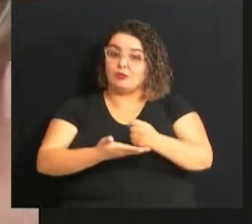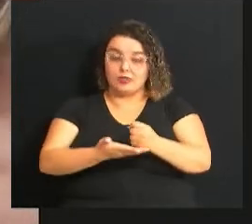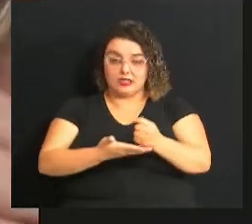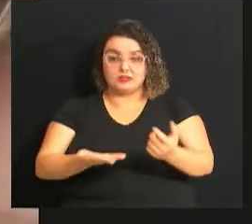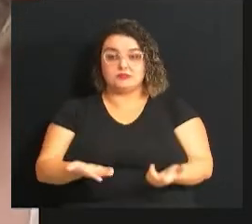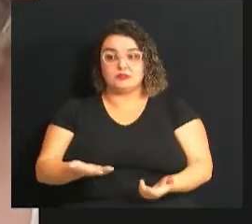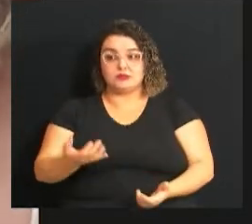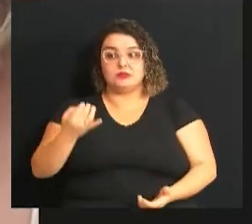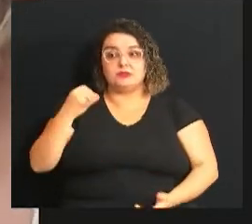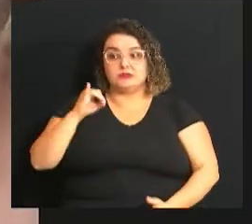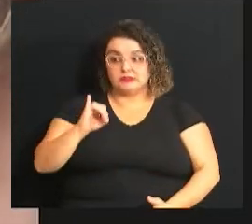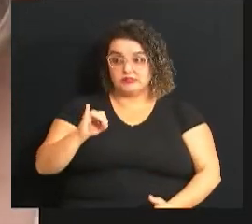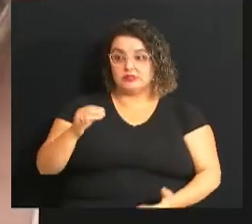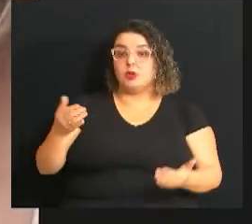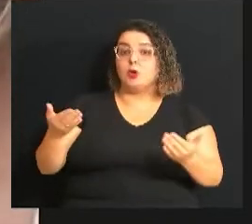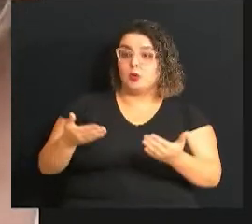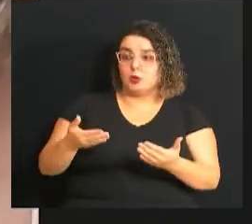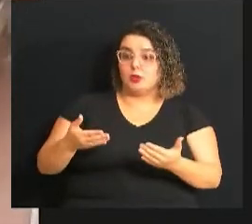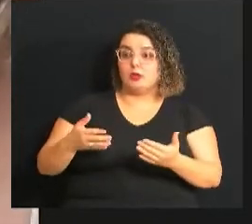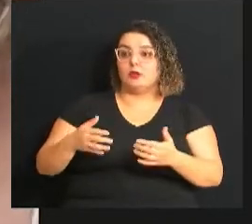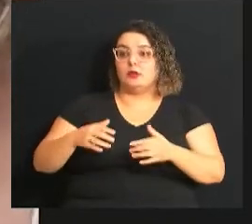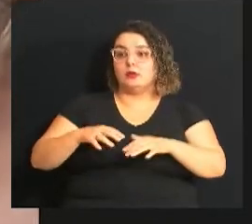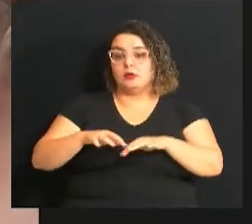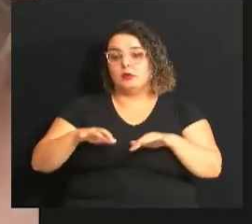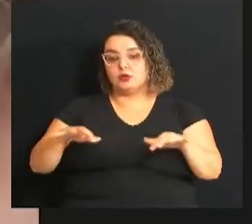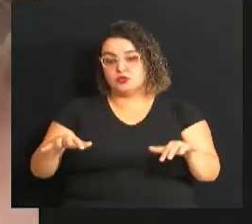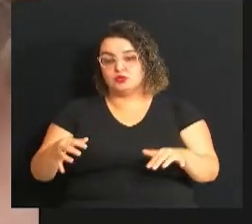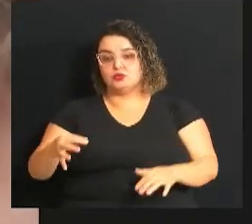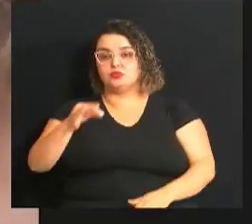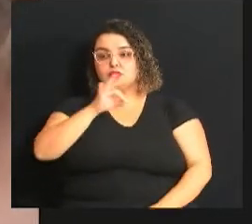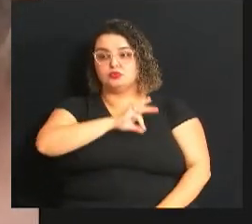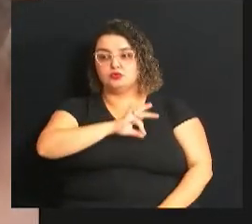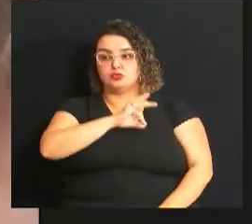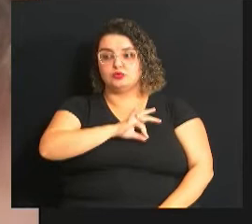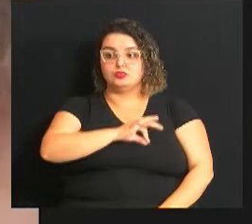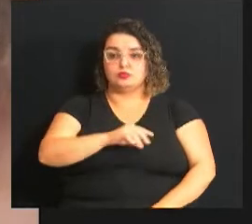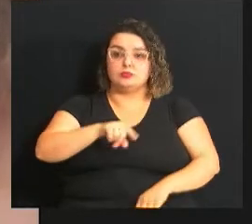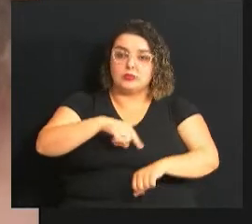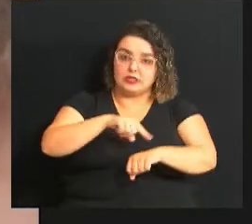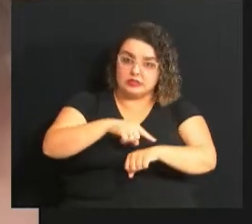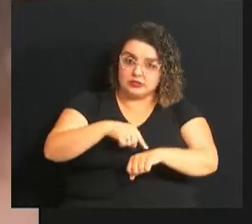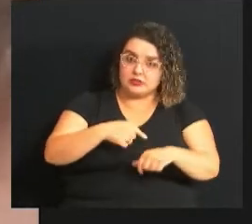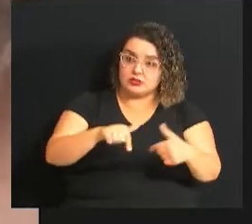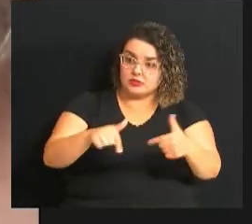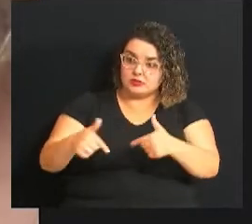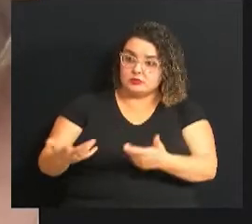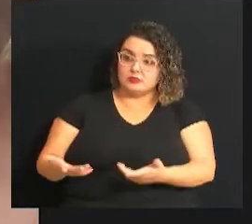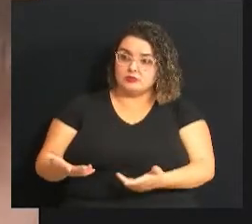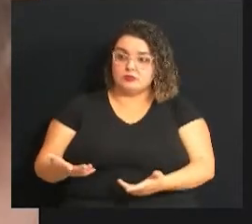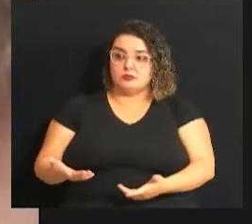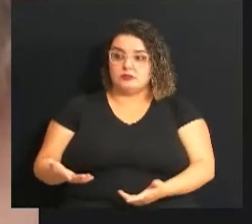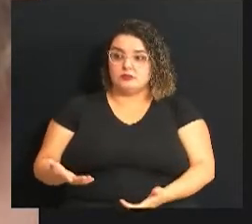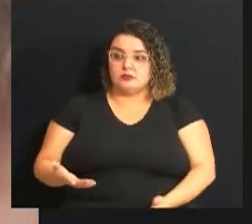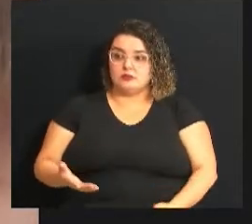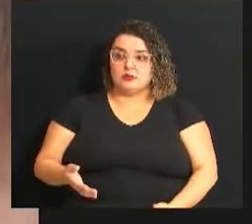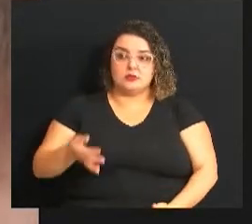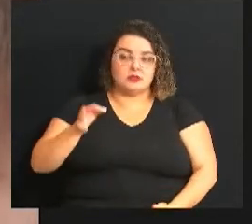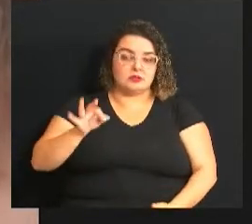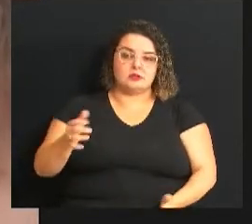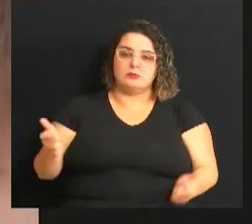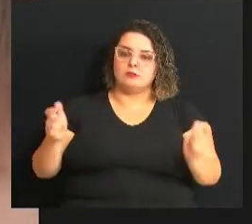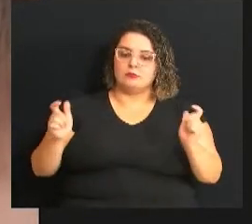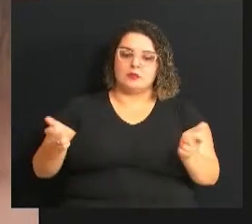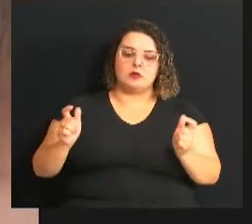nós fôssemos hoje dividir o valor do salário mínimo pelas horas trabalhadas, a princípio, com certeza, isso reduziria